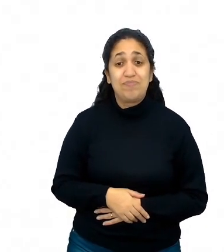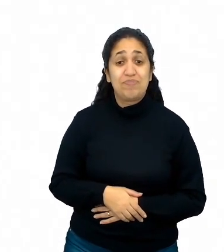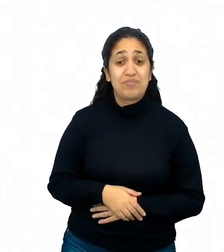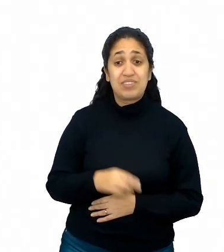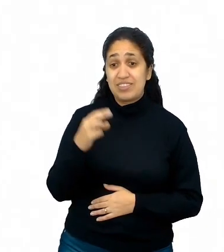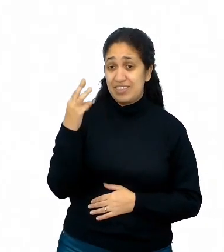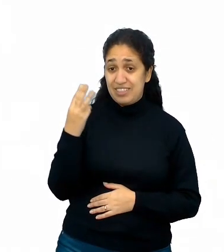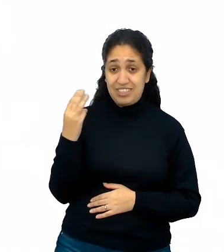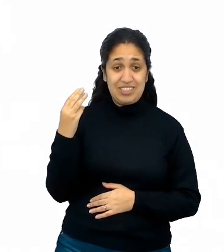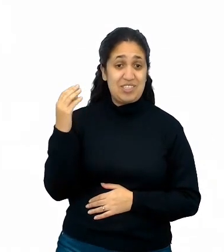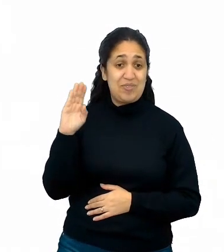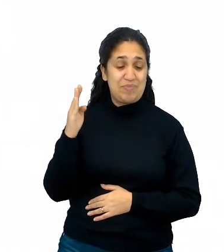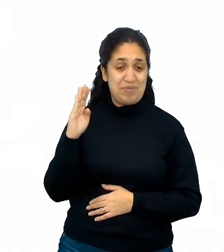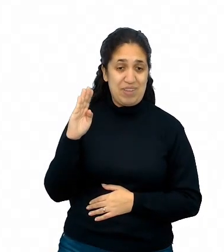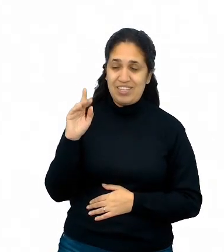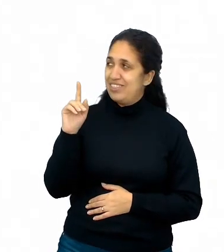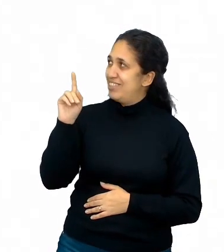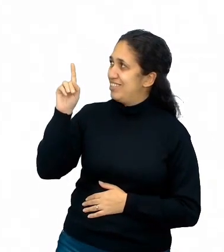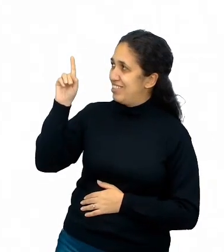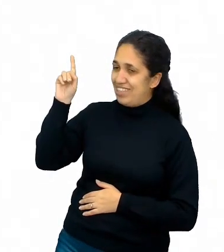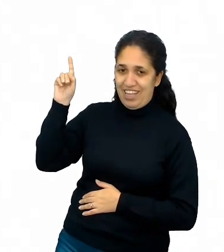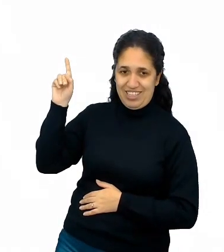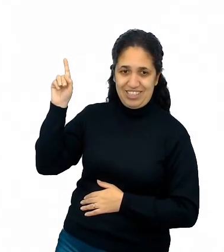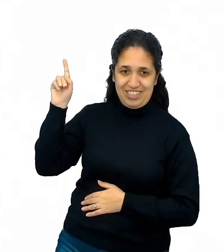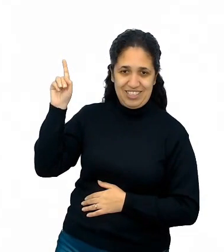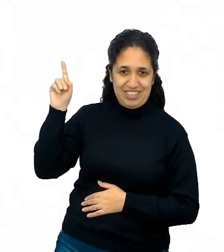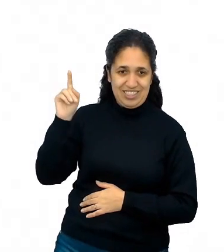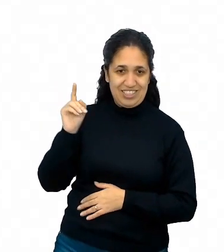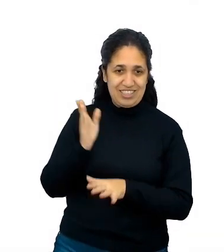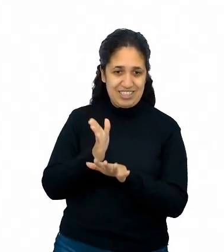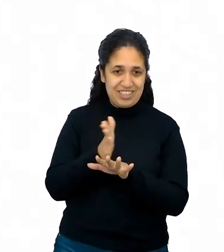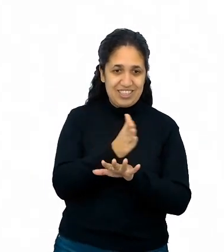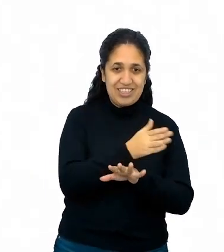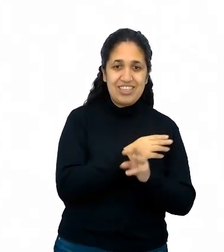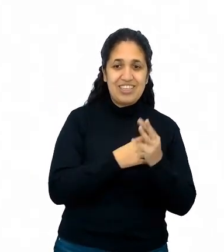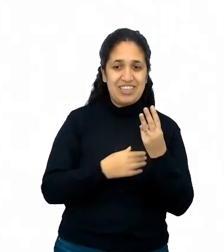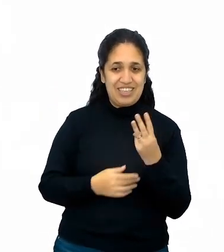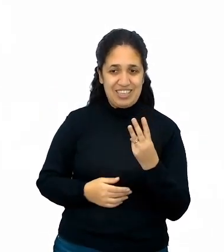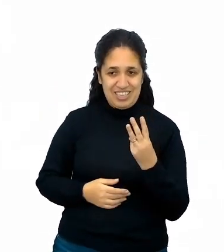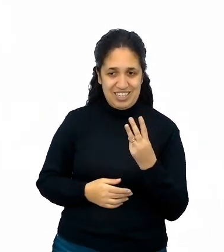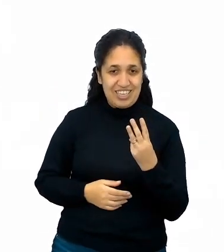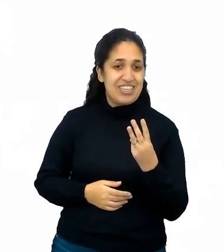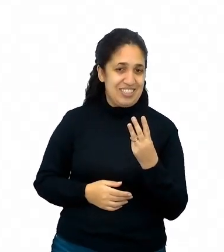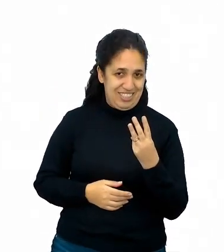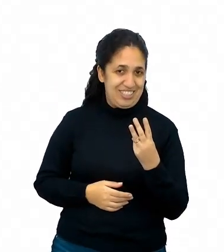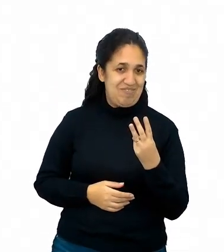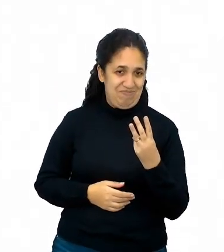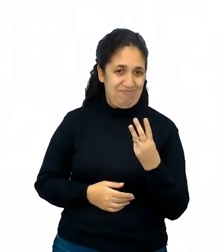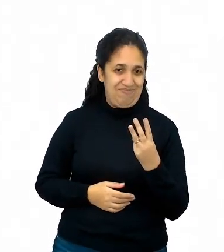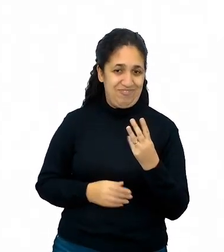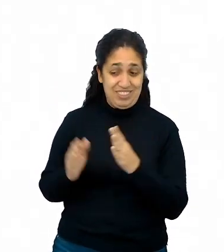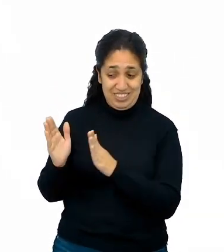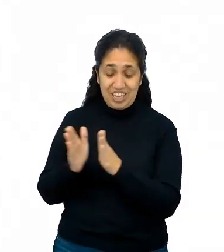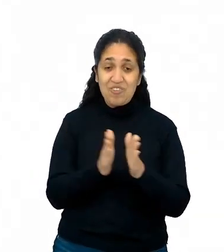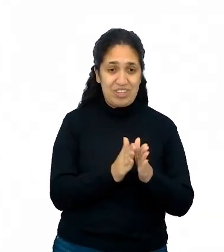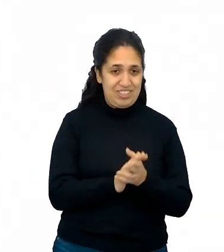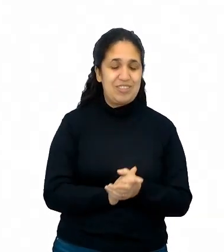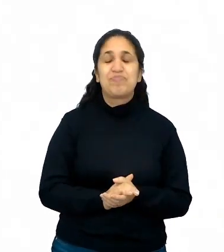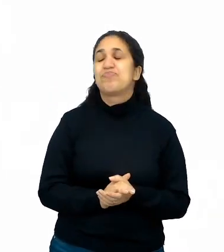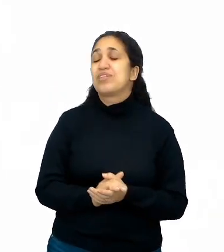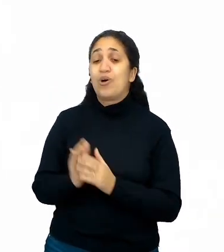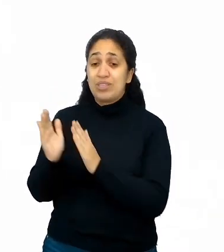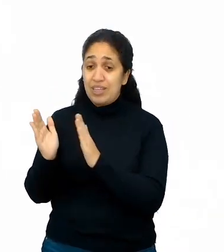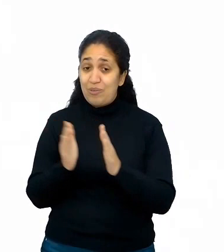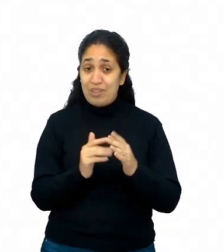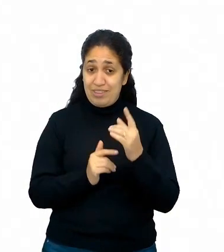Terceiro bimestre. A gente colocou aí as 3 sequências que vão compor o terceiro bimestre. A sequência